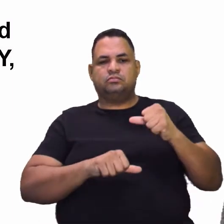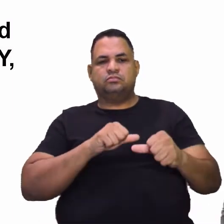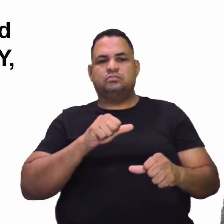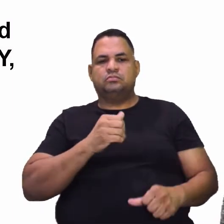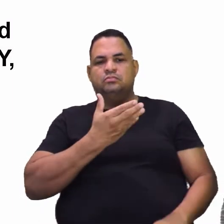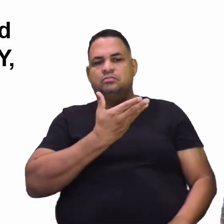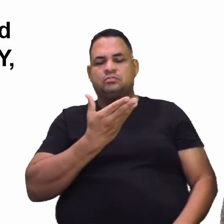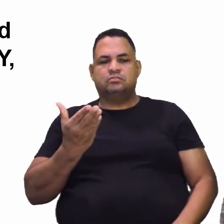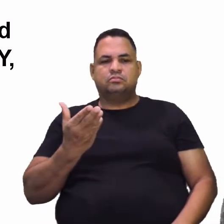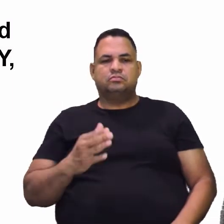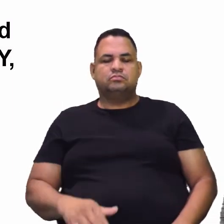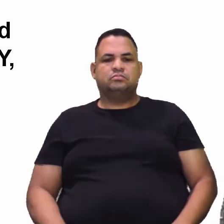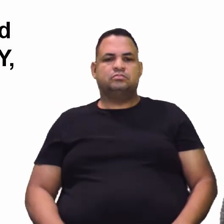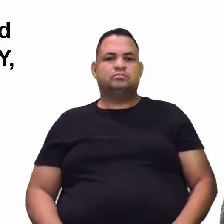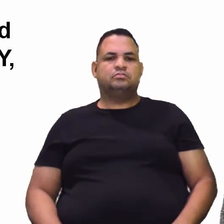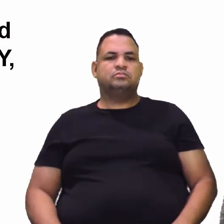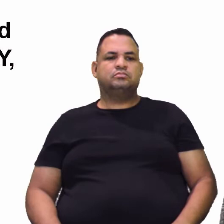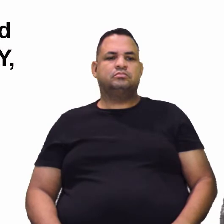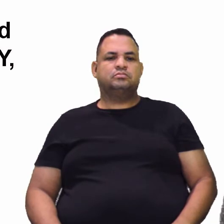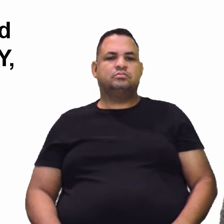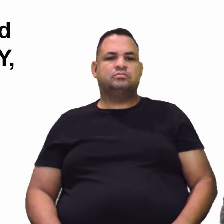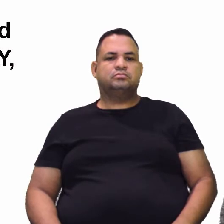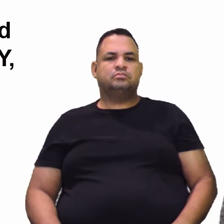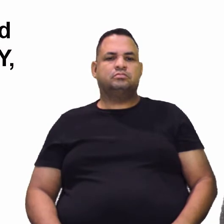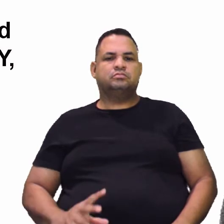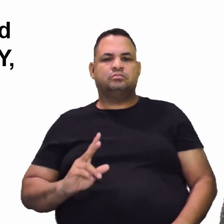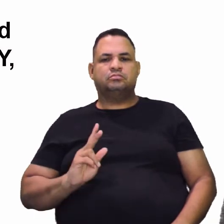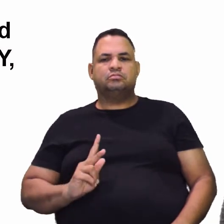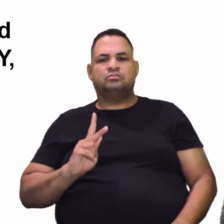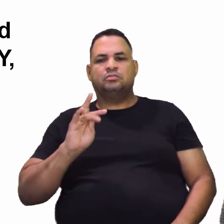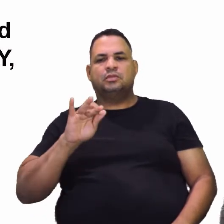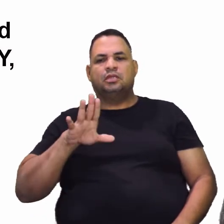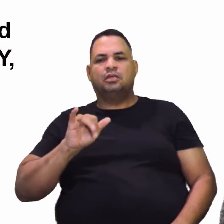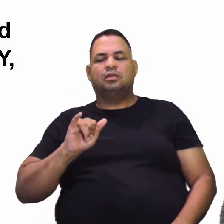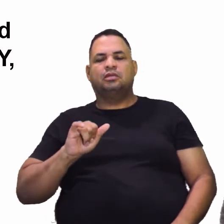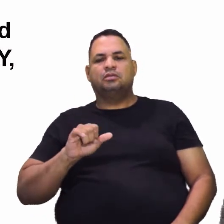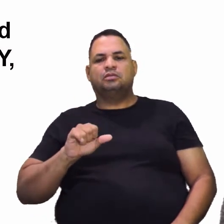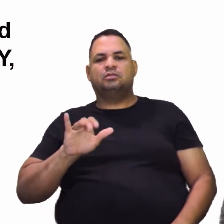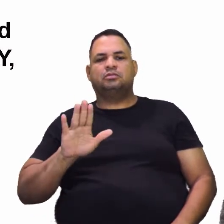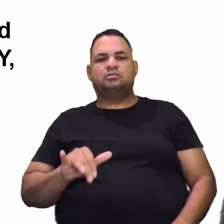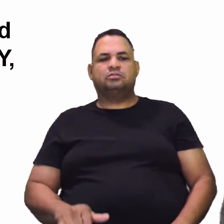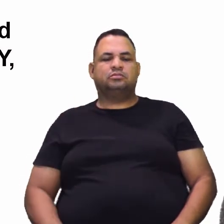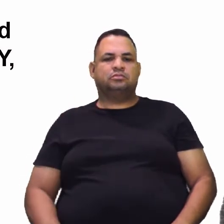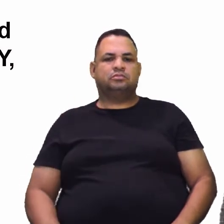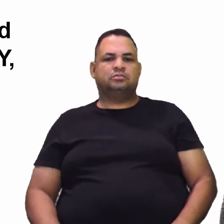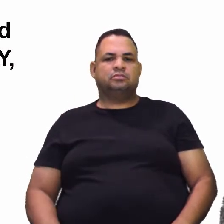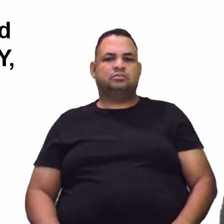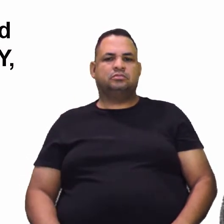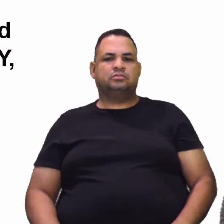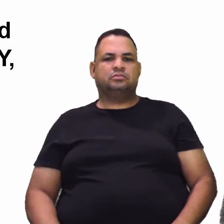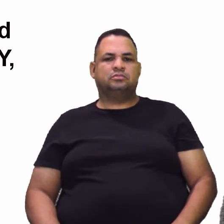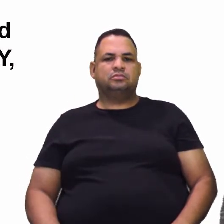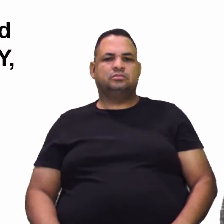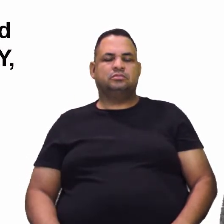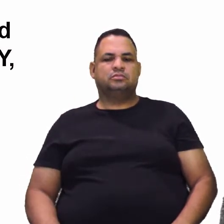colocaria o Gus. Então, seria Kelly often goes to bed around 11.